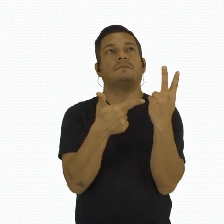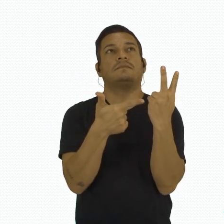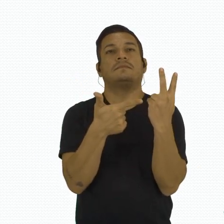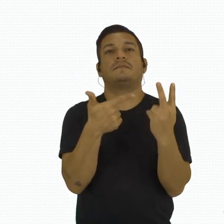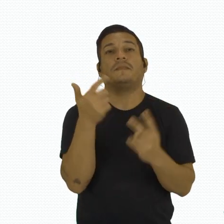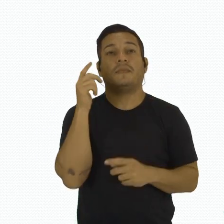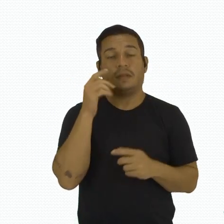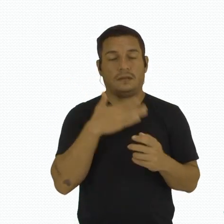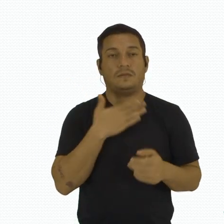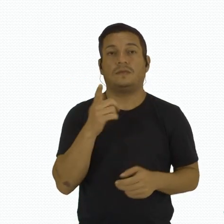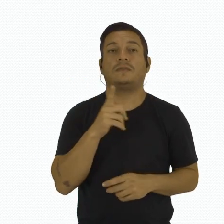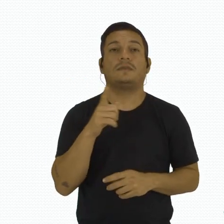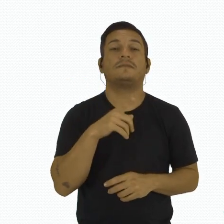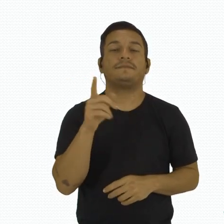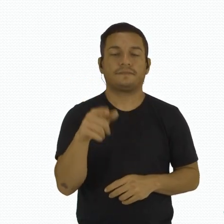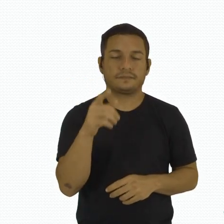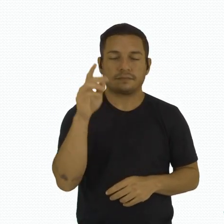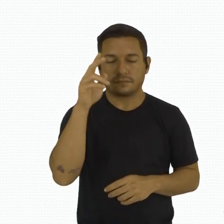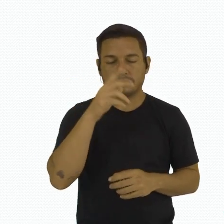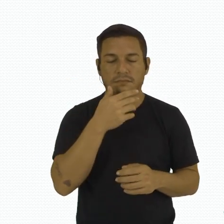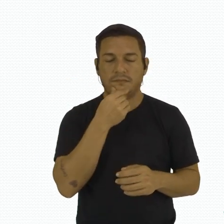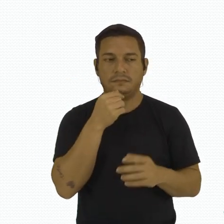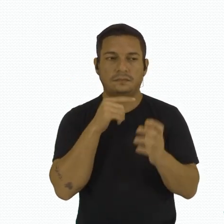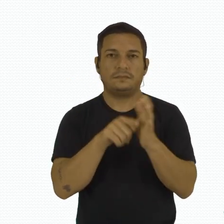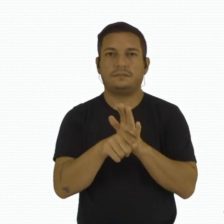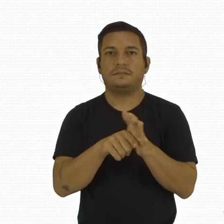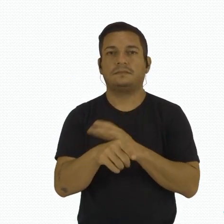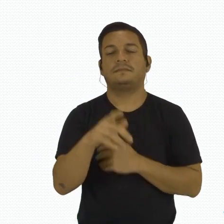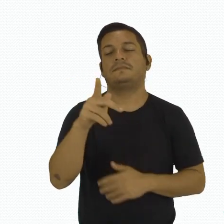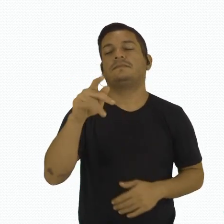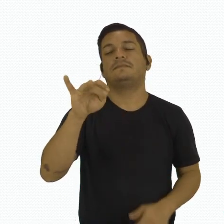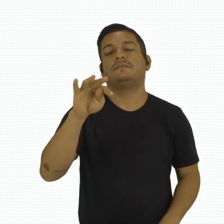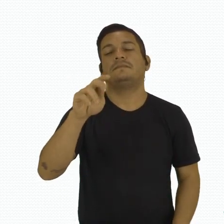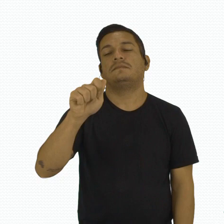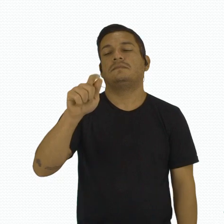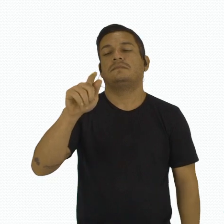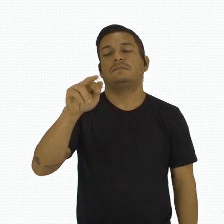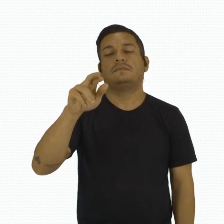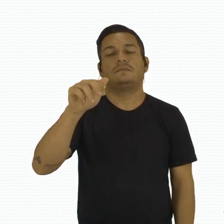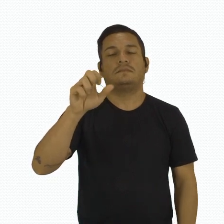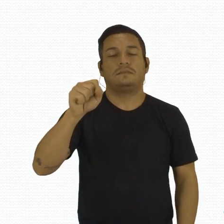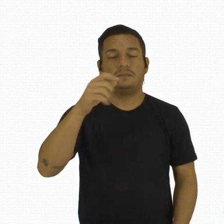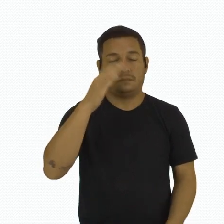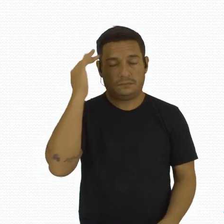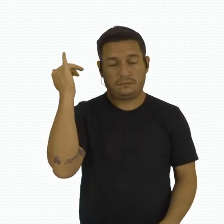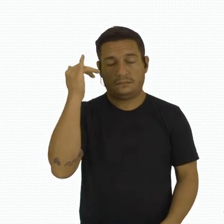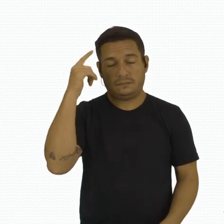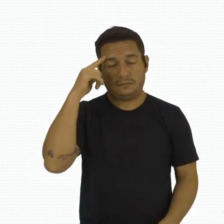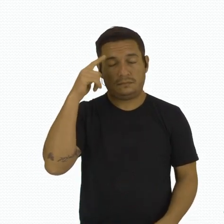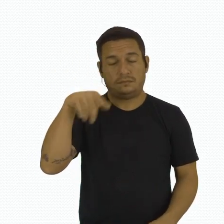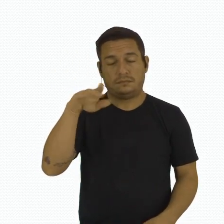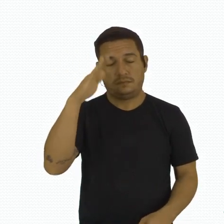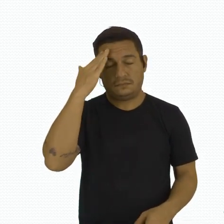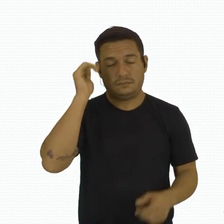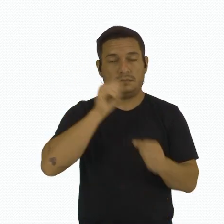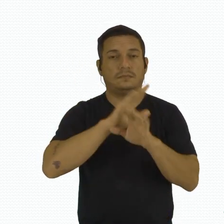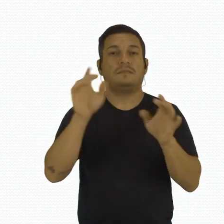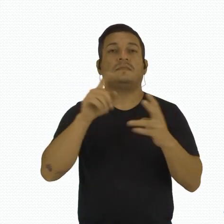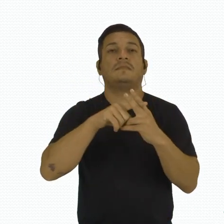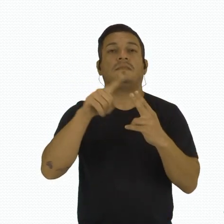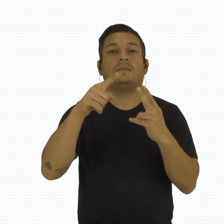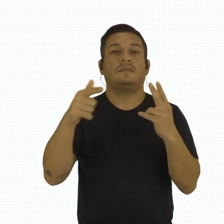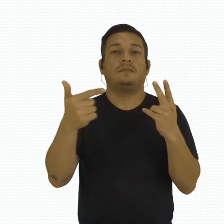tá? Isso aqui é o teorema de Pitágoras, caso você não tenha visto, o importante é que você entenda que a raiz de 2 é irracional. Só que eu quero que você entenda